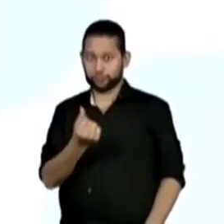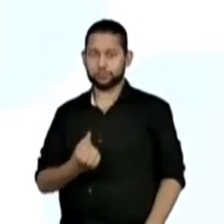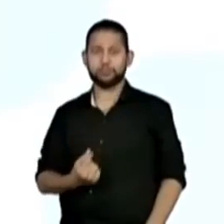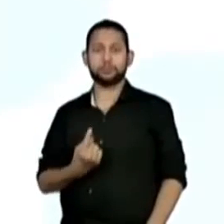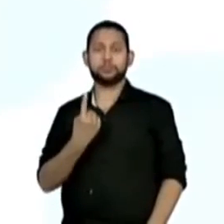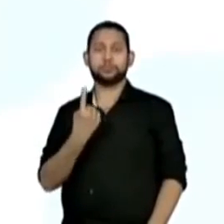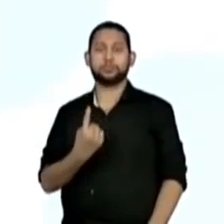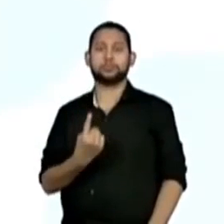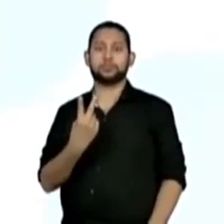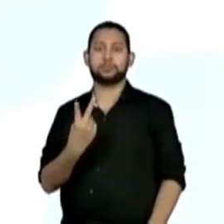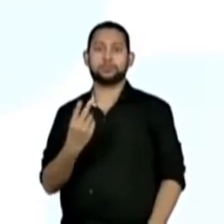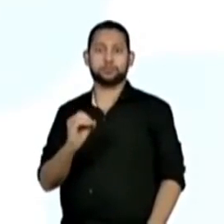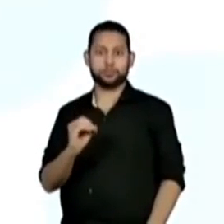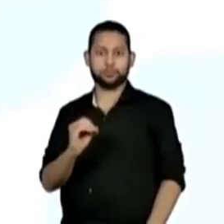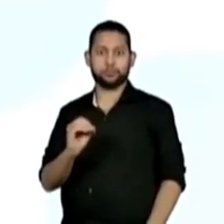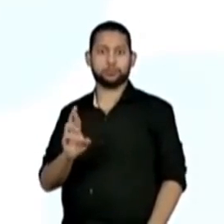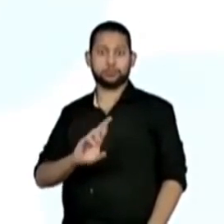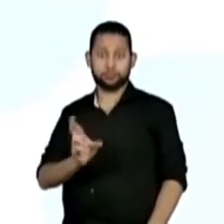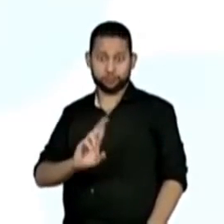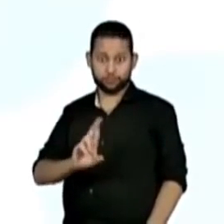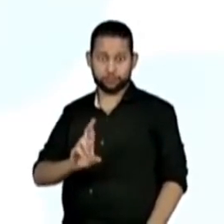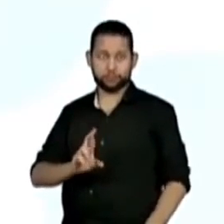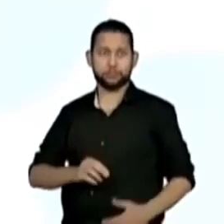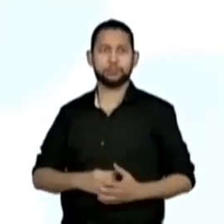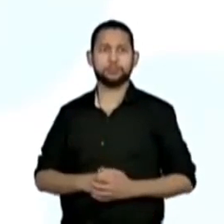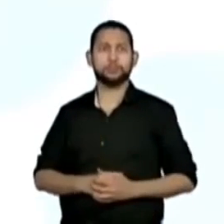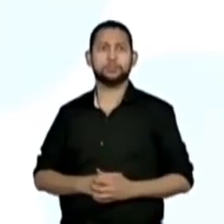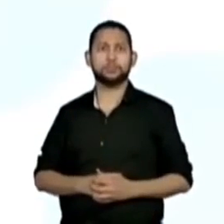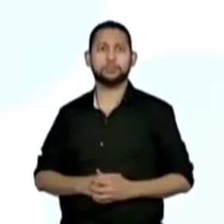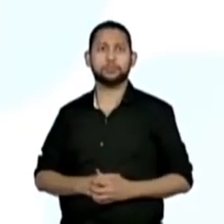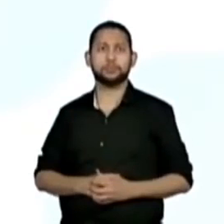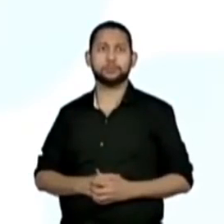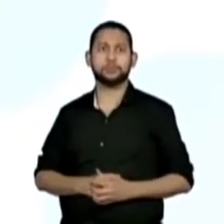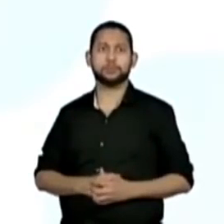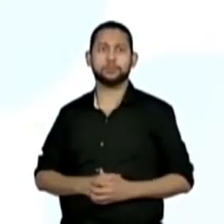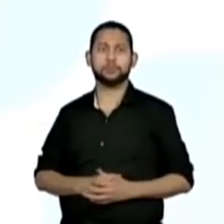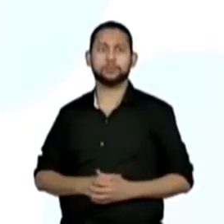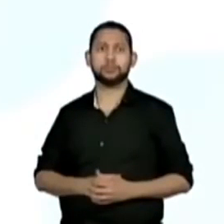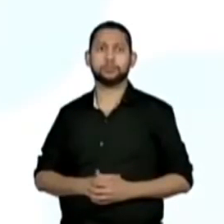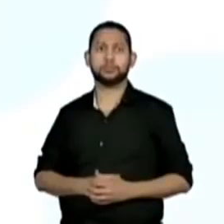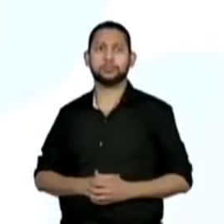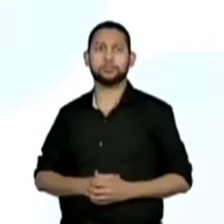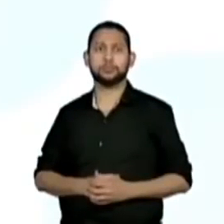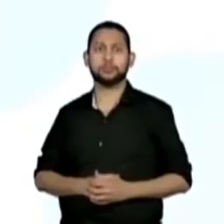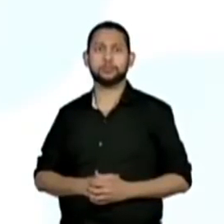tem diante dos olhos um vestido que custa R